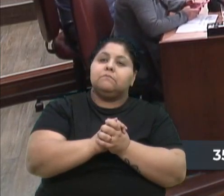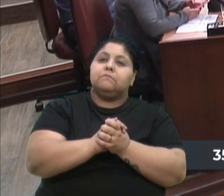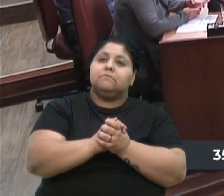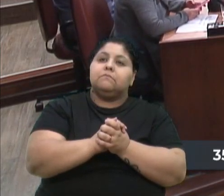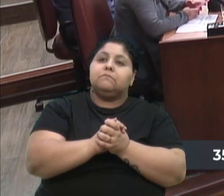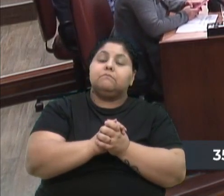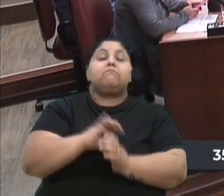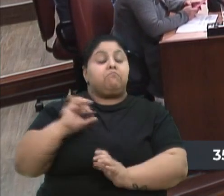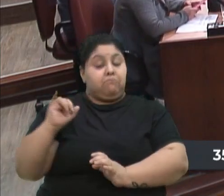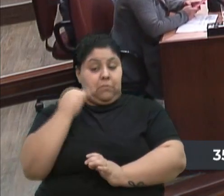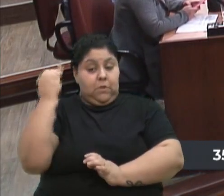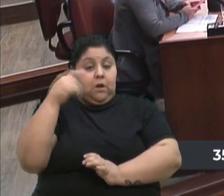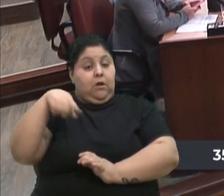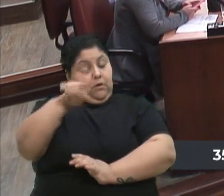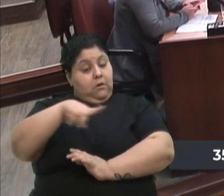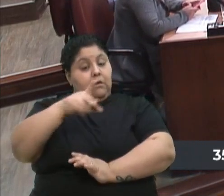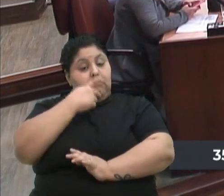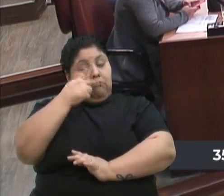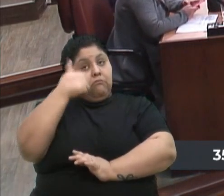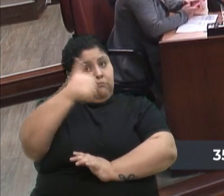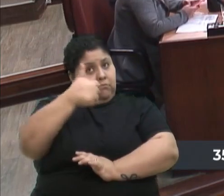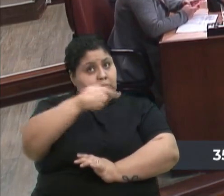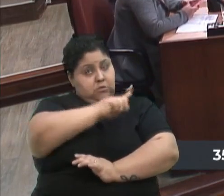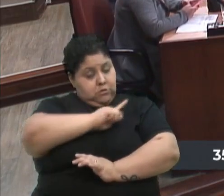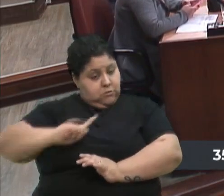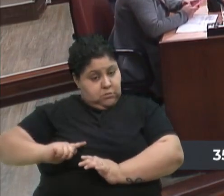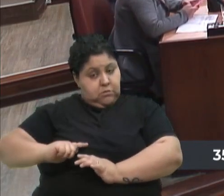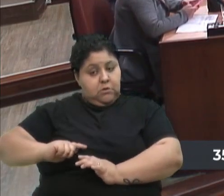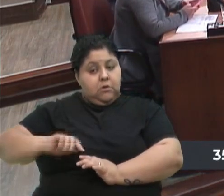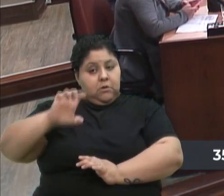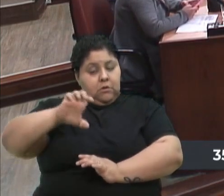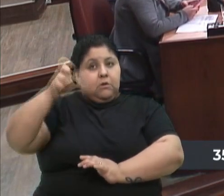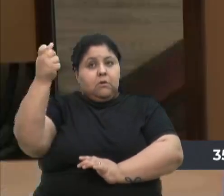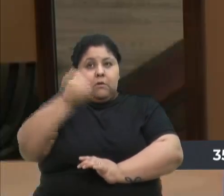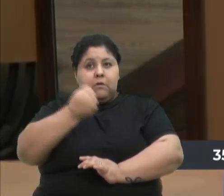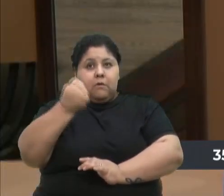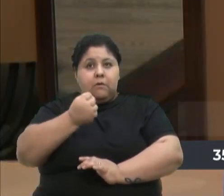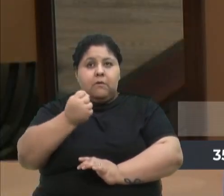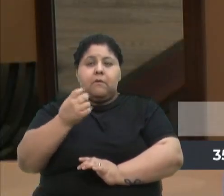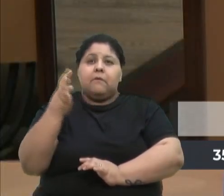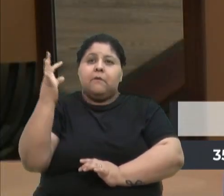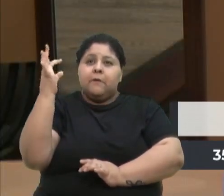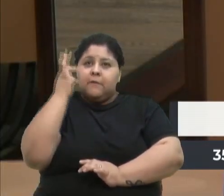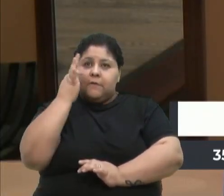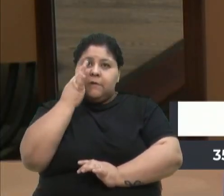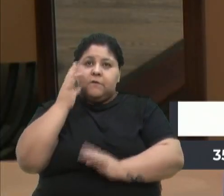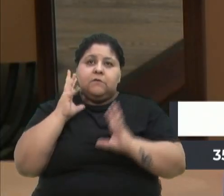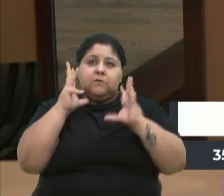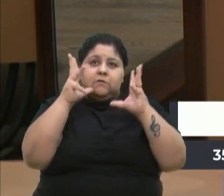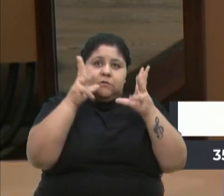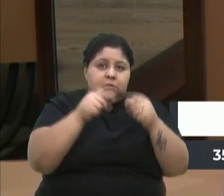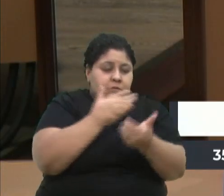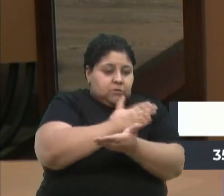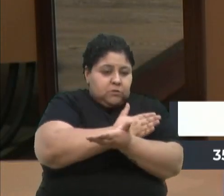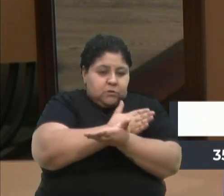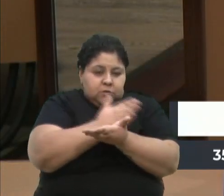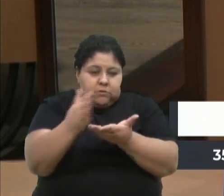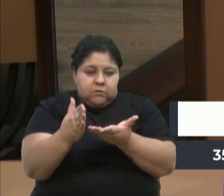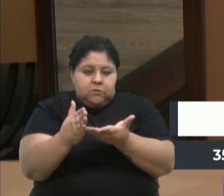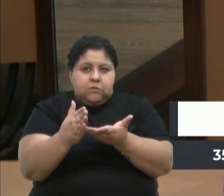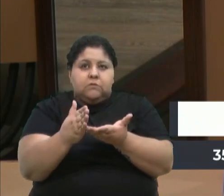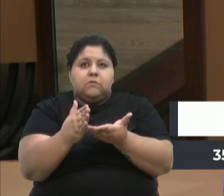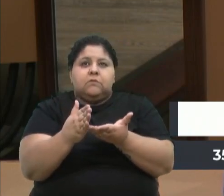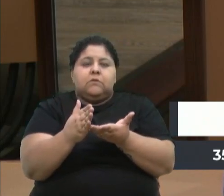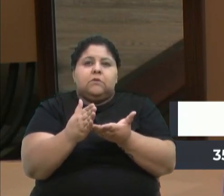falar que, em primeiro lugar, o governador Eduardo Leite esteve presente em todos os momentos, né, durante a tragédia, cumpriu seu